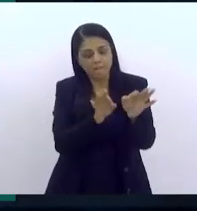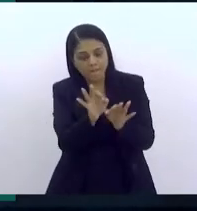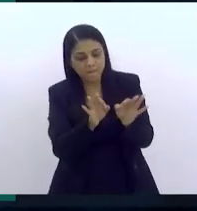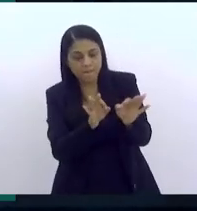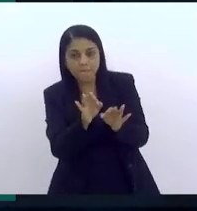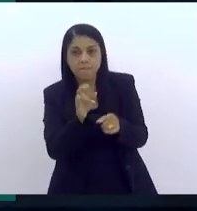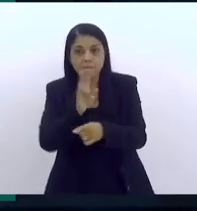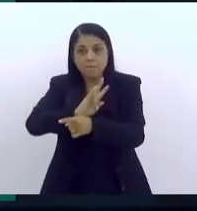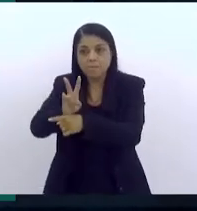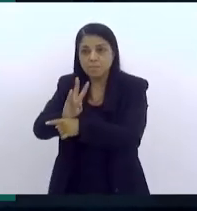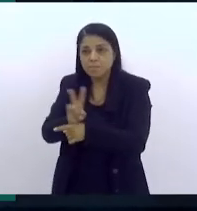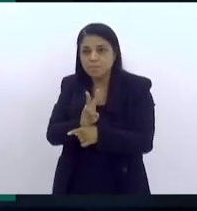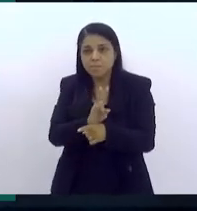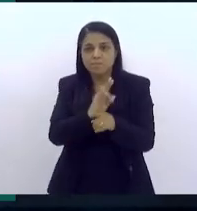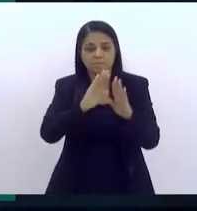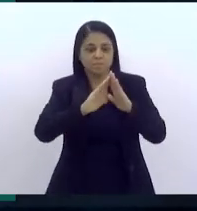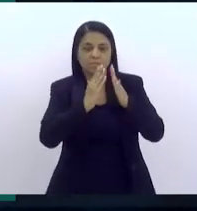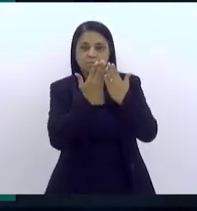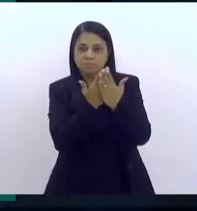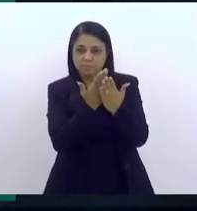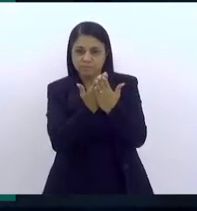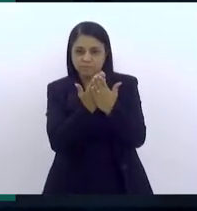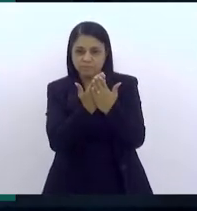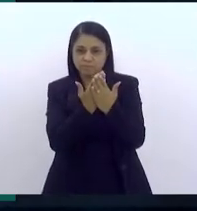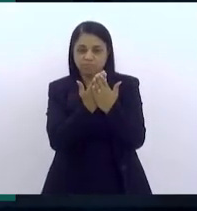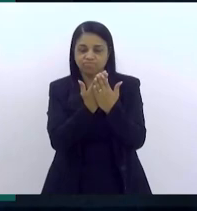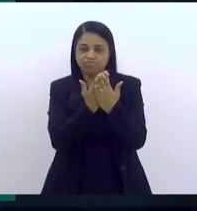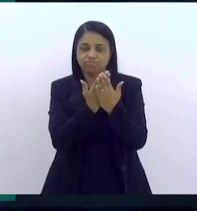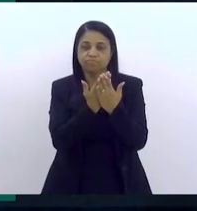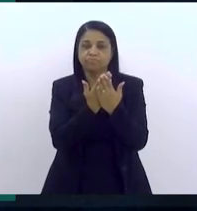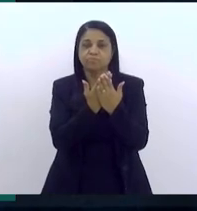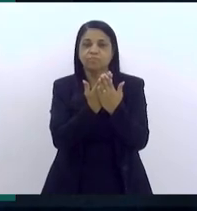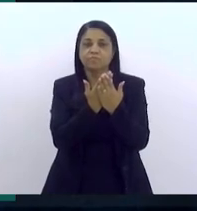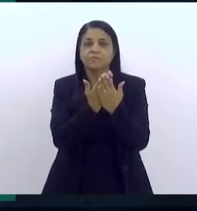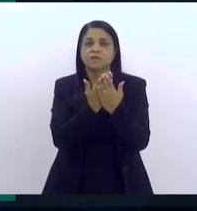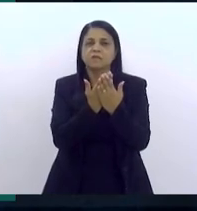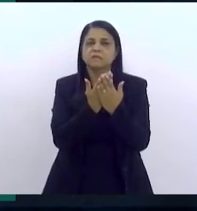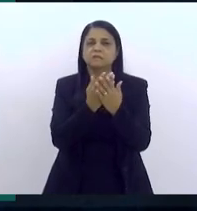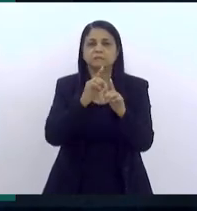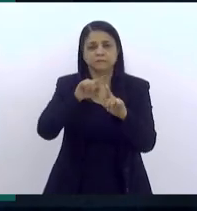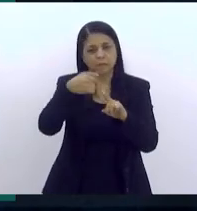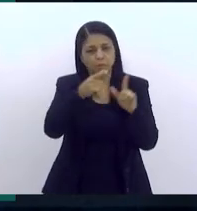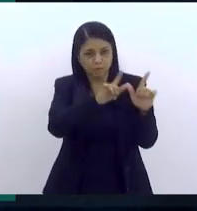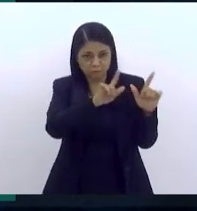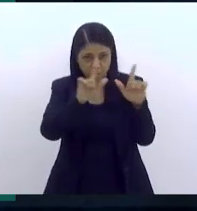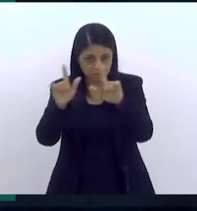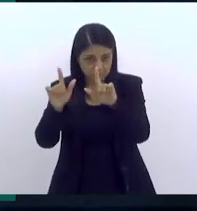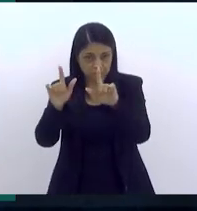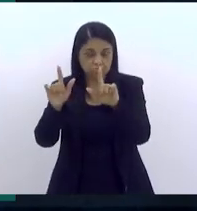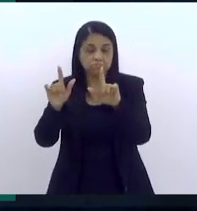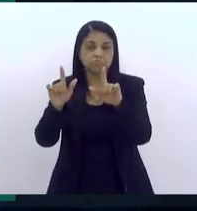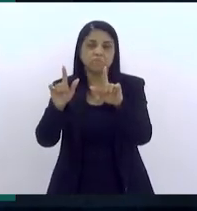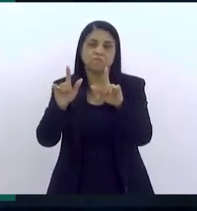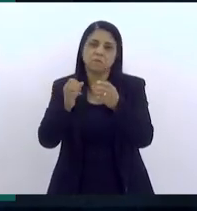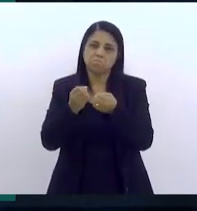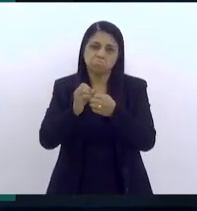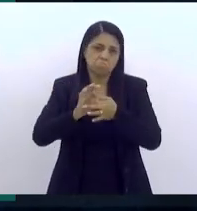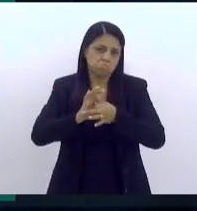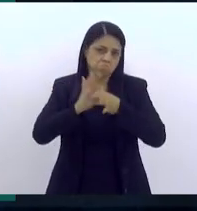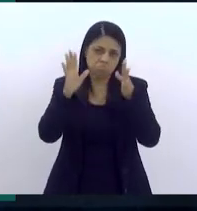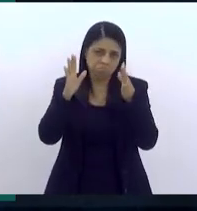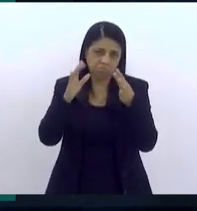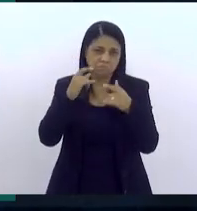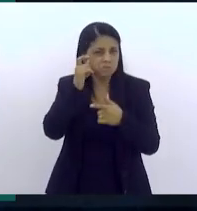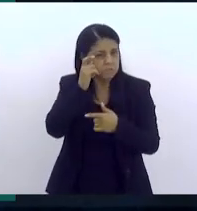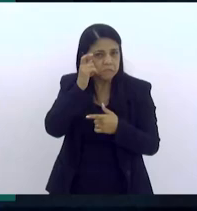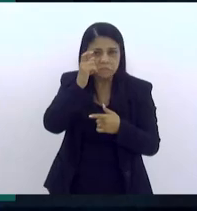proteção às escolas e ao longo né Depois dessa apresentação pode ficar disponibilizada se vocês tiverem